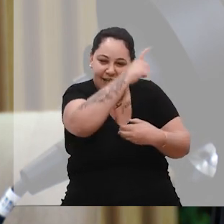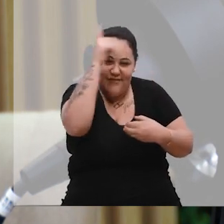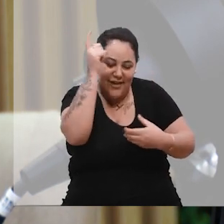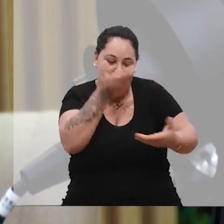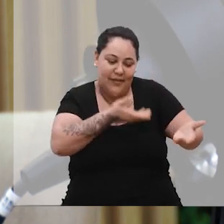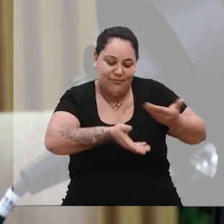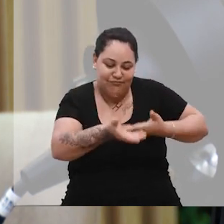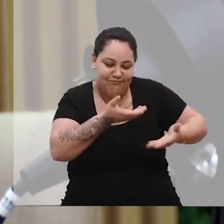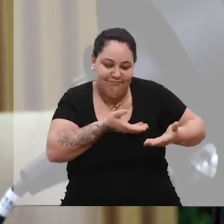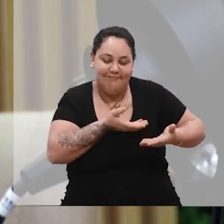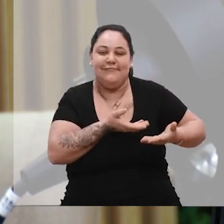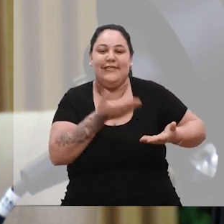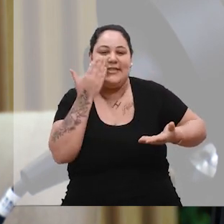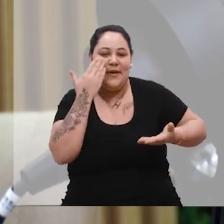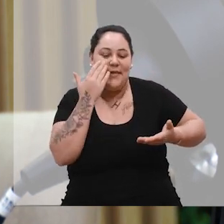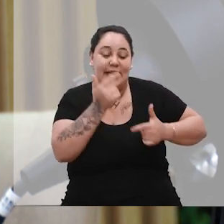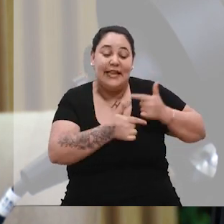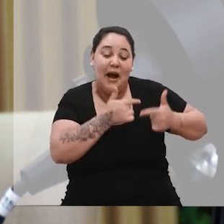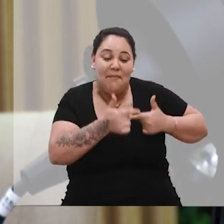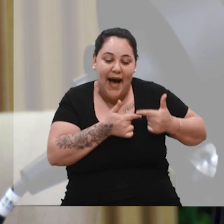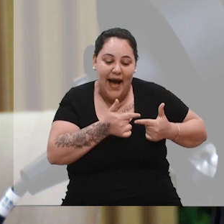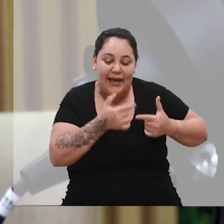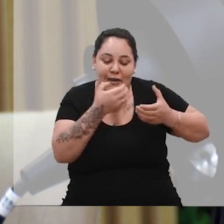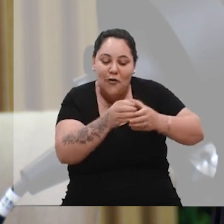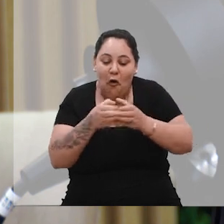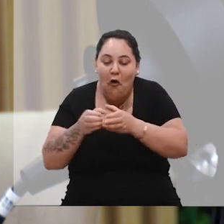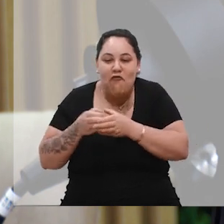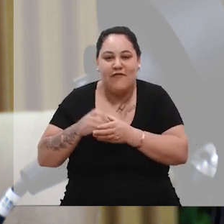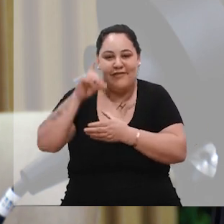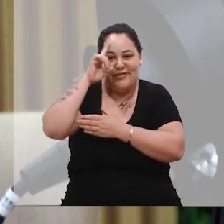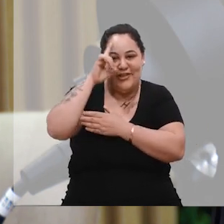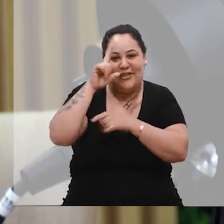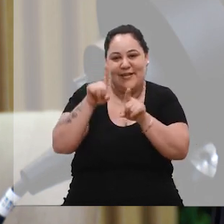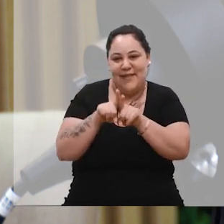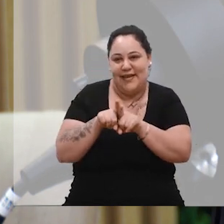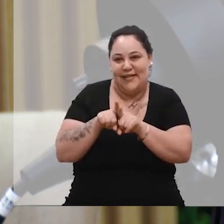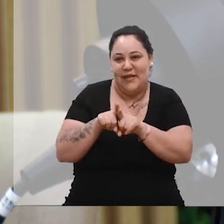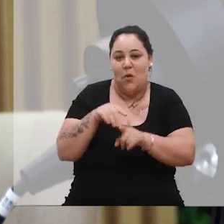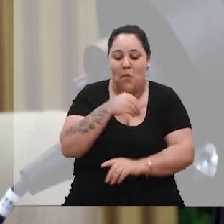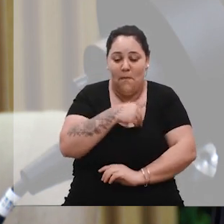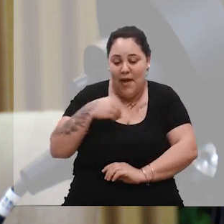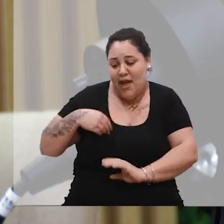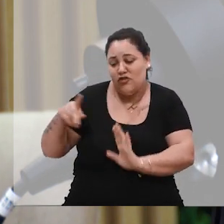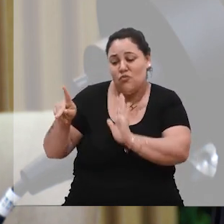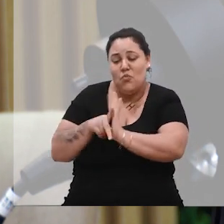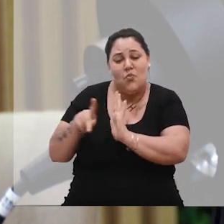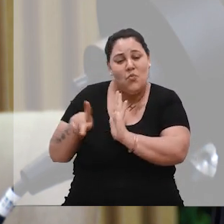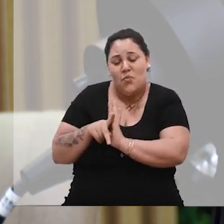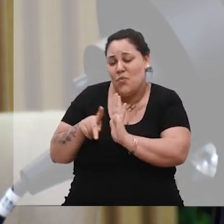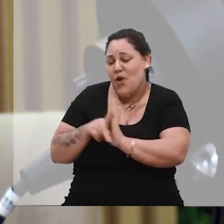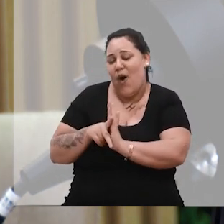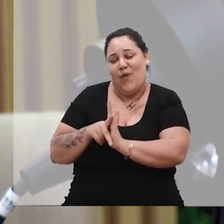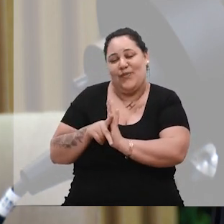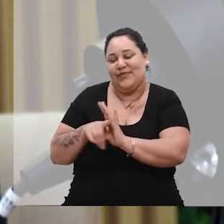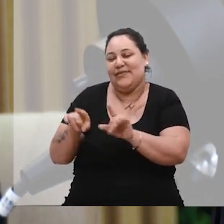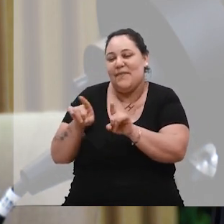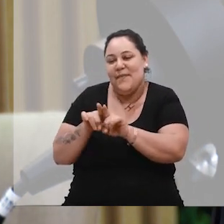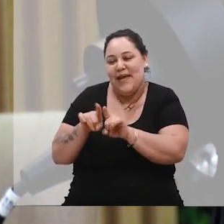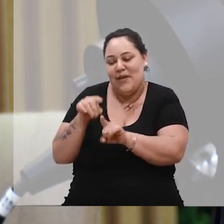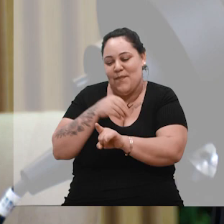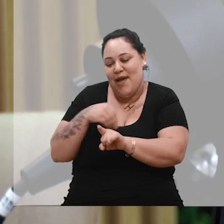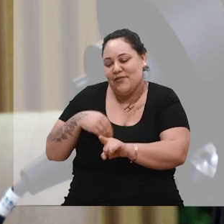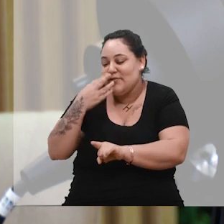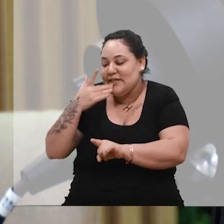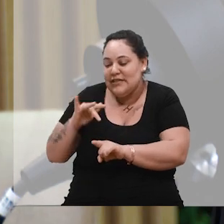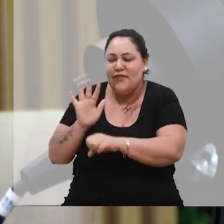enfermeira, que trabalhe com isso, que viva isso no dia a dia. Então, o pediatra, na própria consulta, vai conseguir